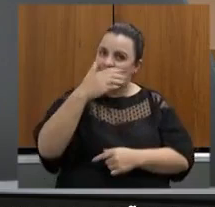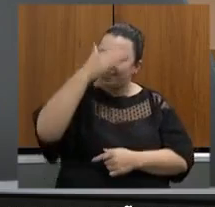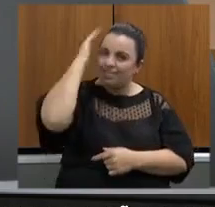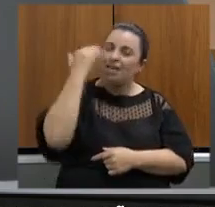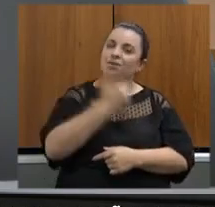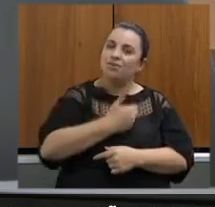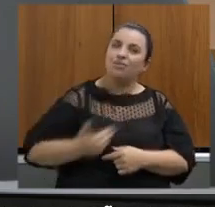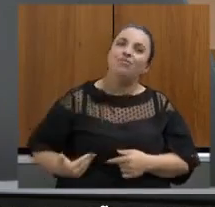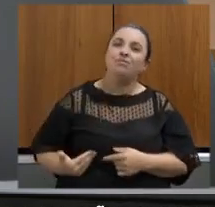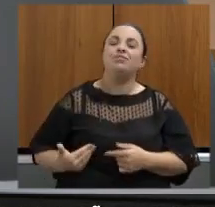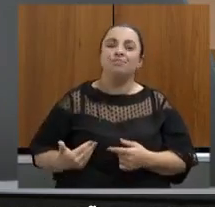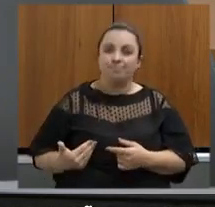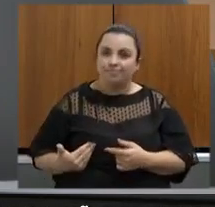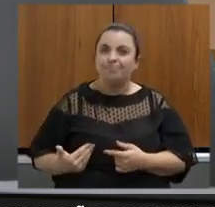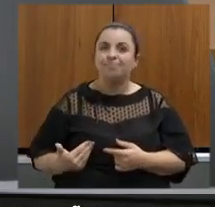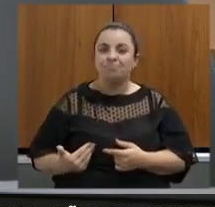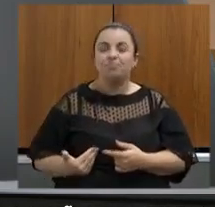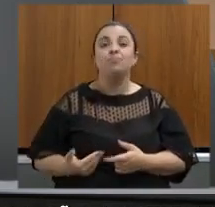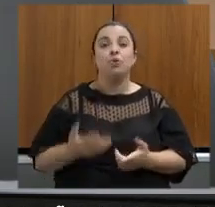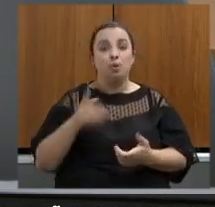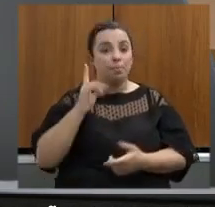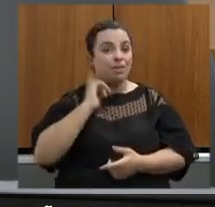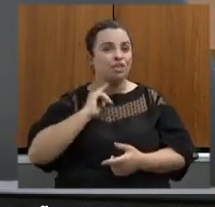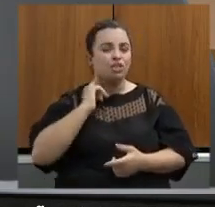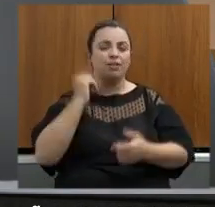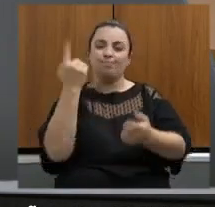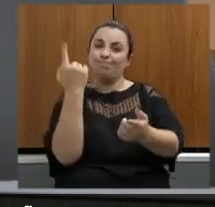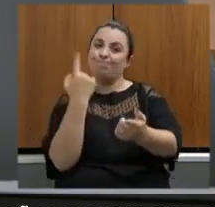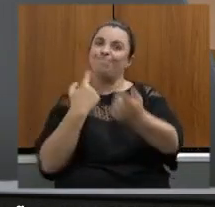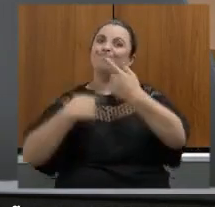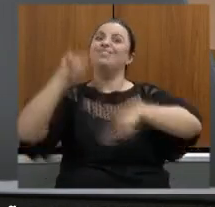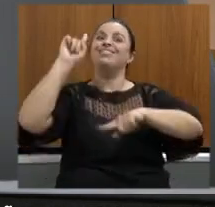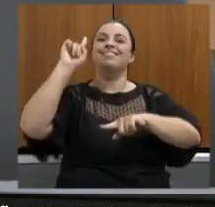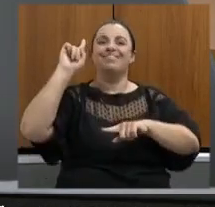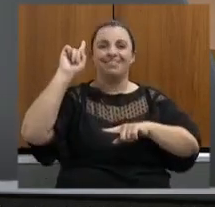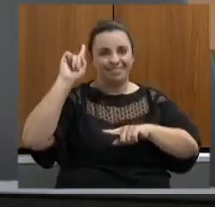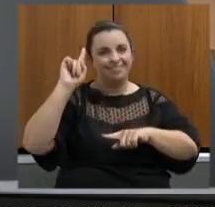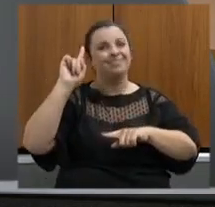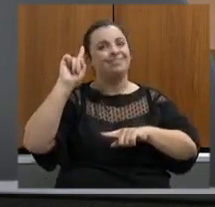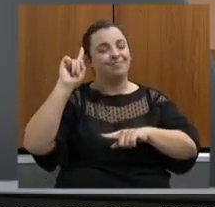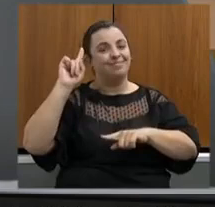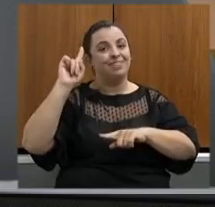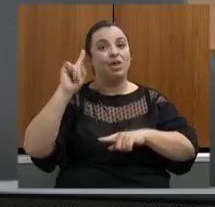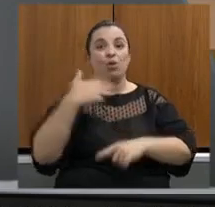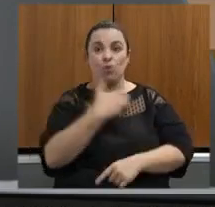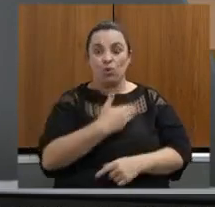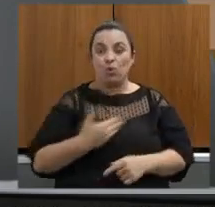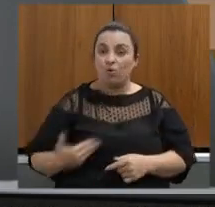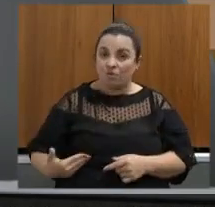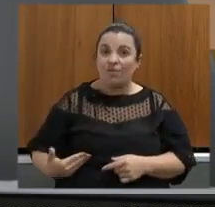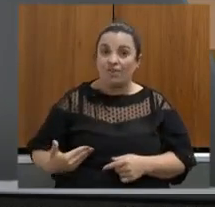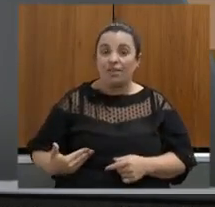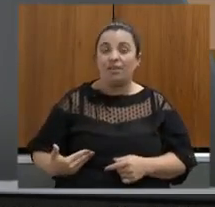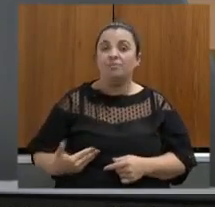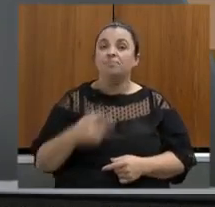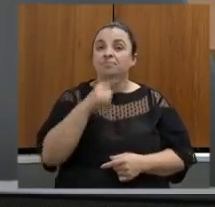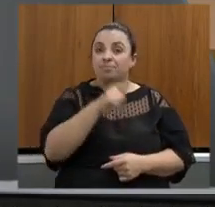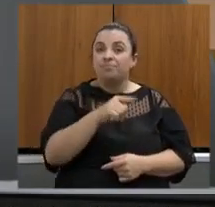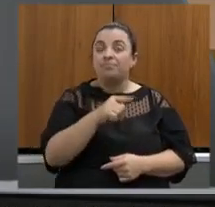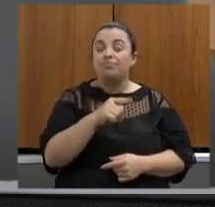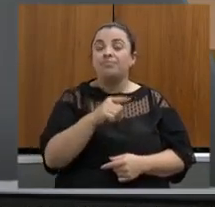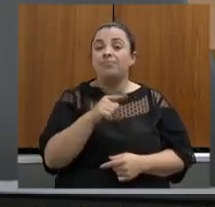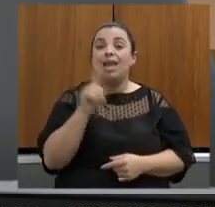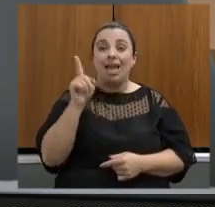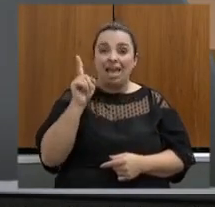por tudo isso de transformar Minas Gerais o governador ele tem dito o seguinte